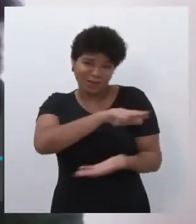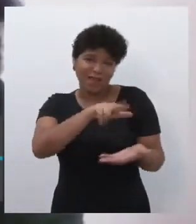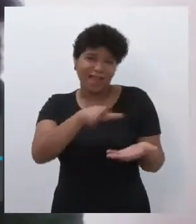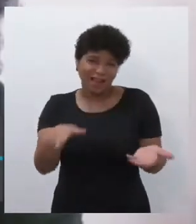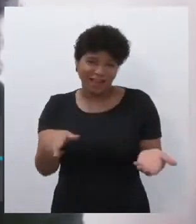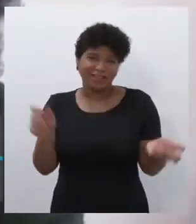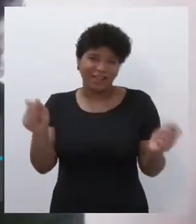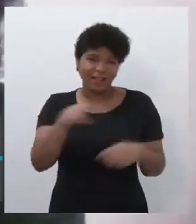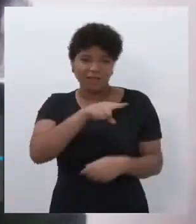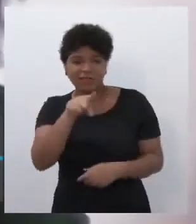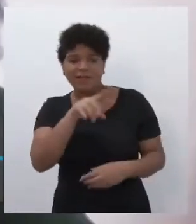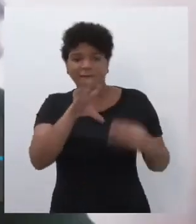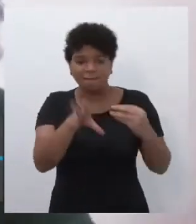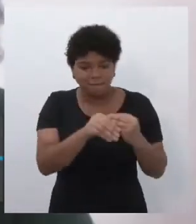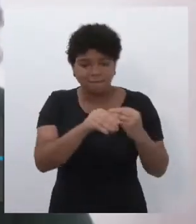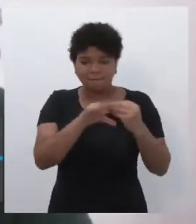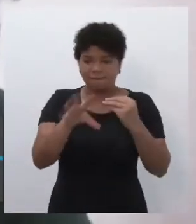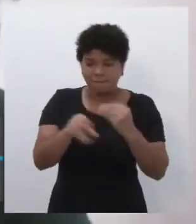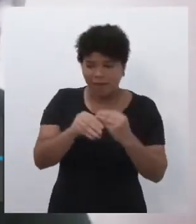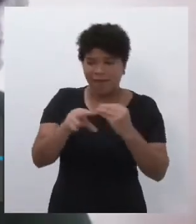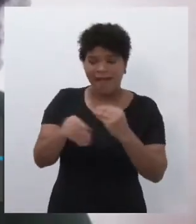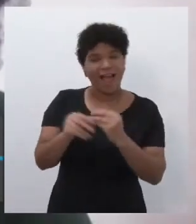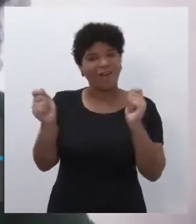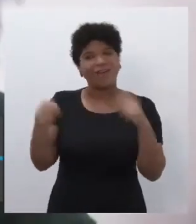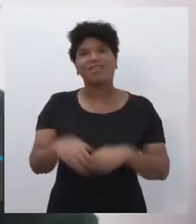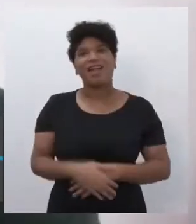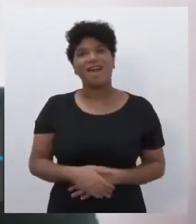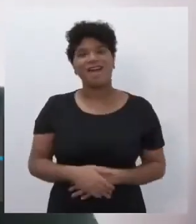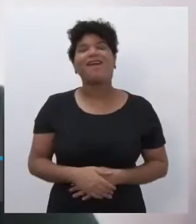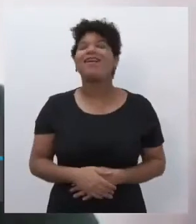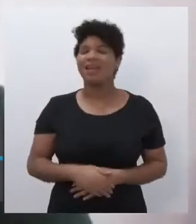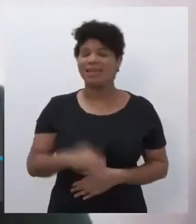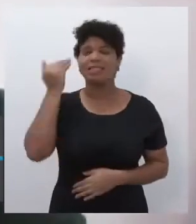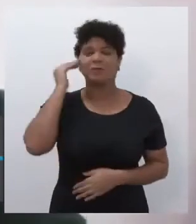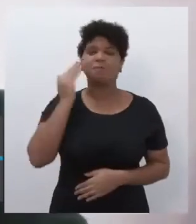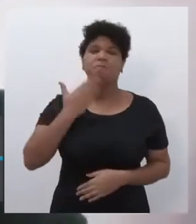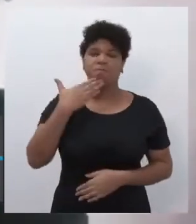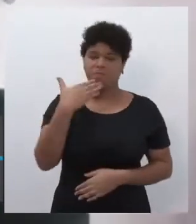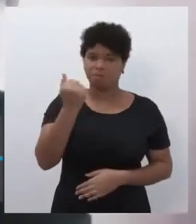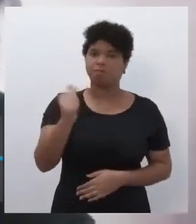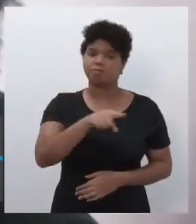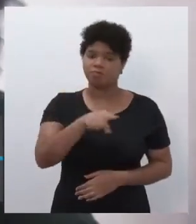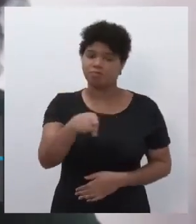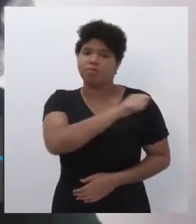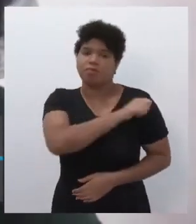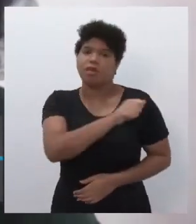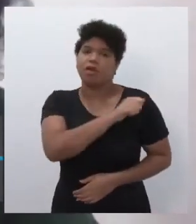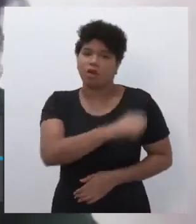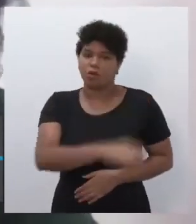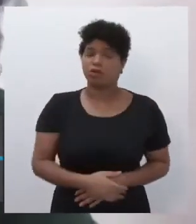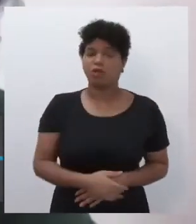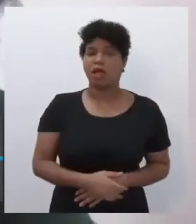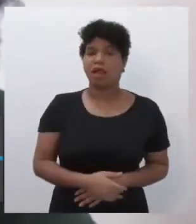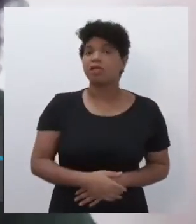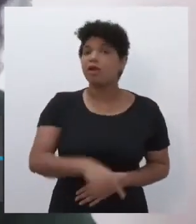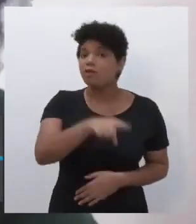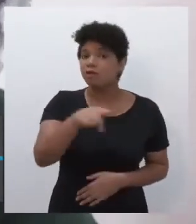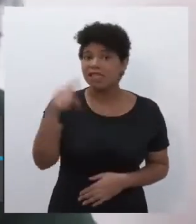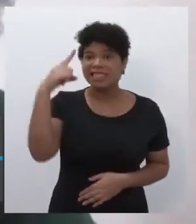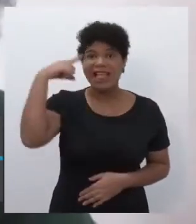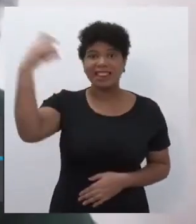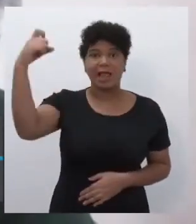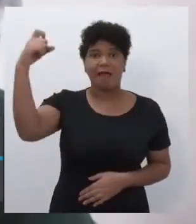quantidades e respectivas frutas, né? O que a gente poderia aumentar aí na relação que a